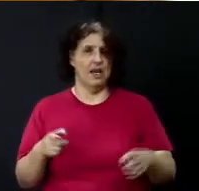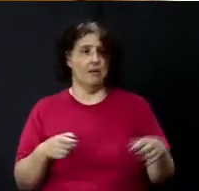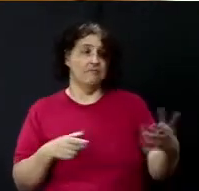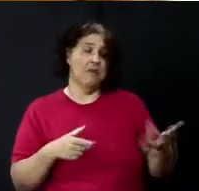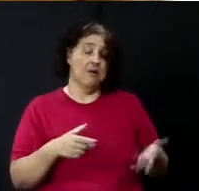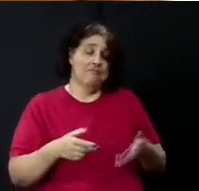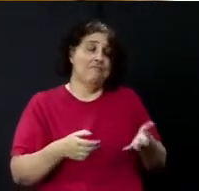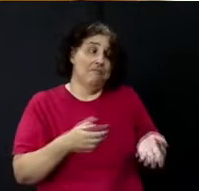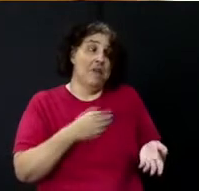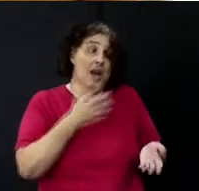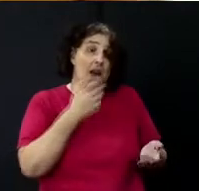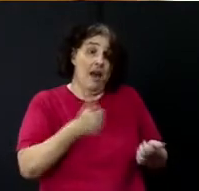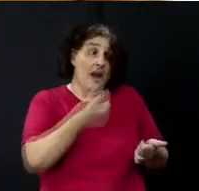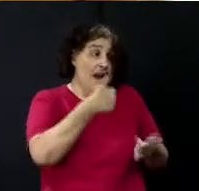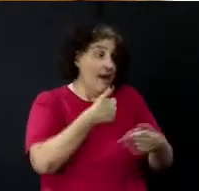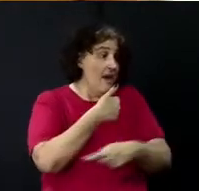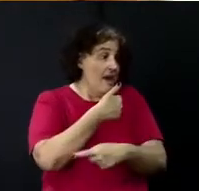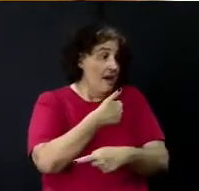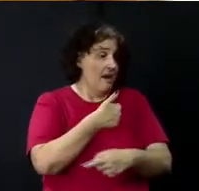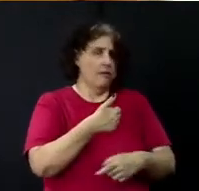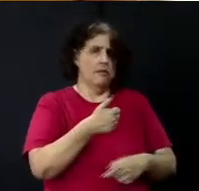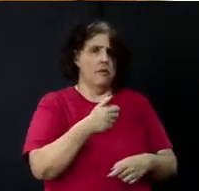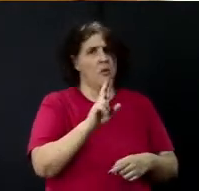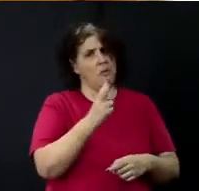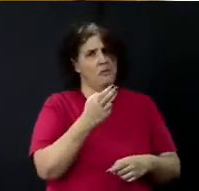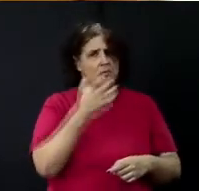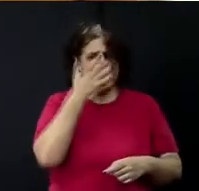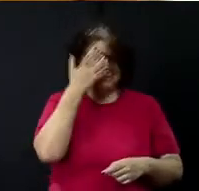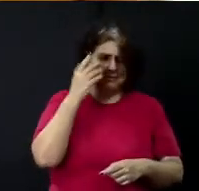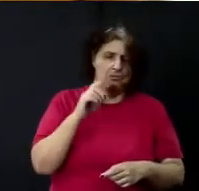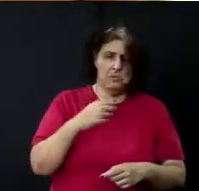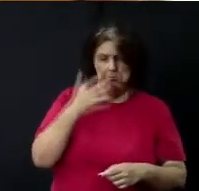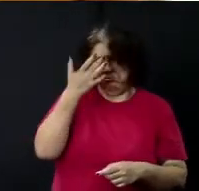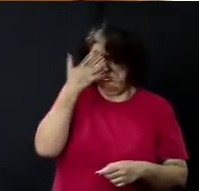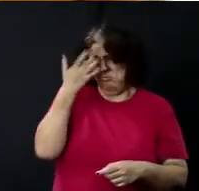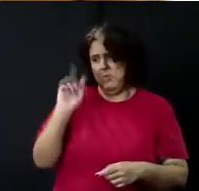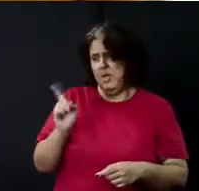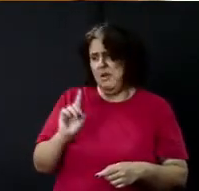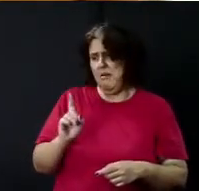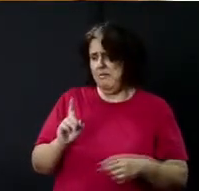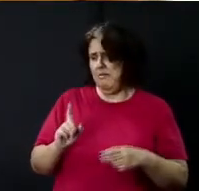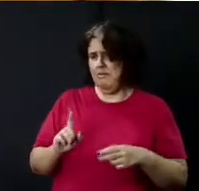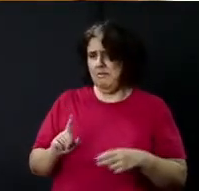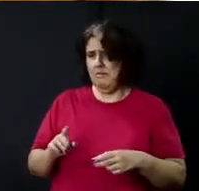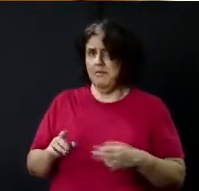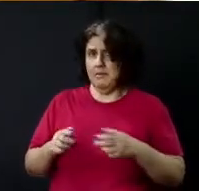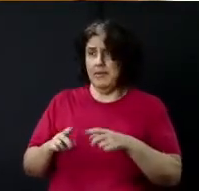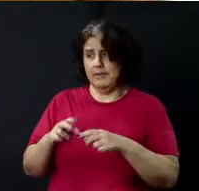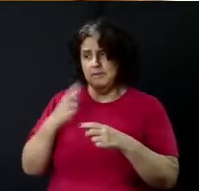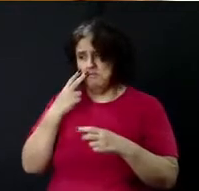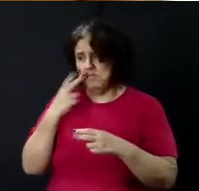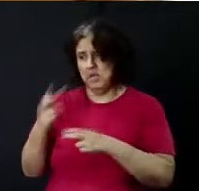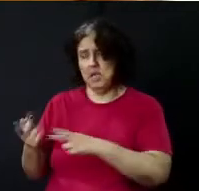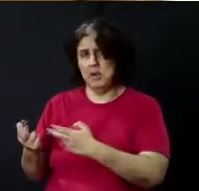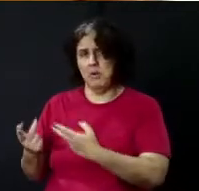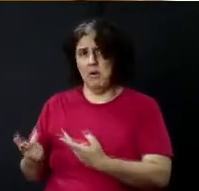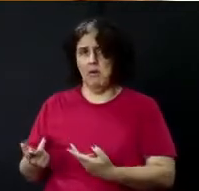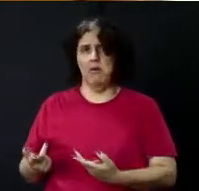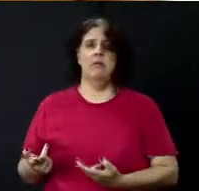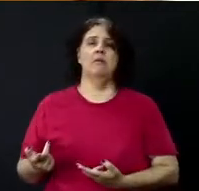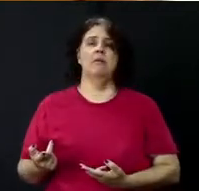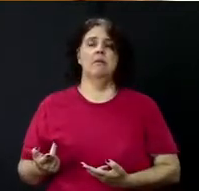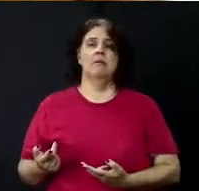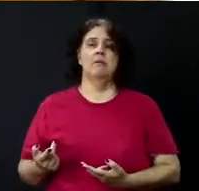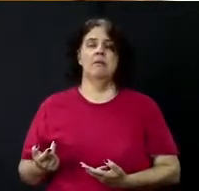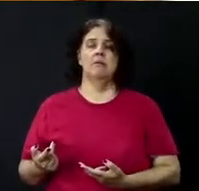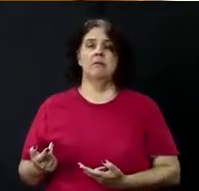parece com ele, mas é impossível. Ele não pode estar vendo. É impossível ver. A gente o conhece. Ele é cego desde